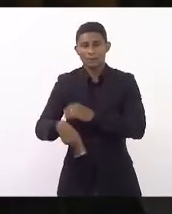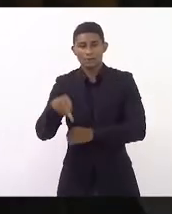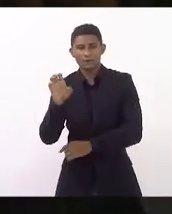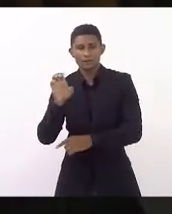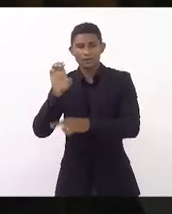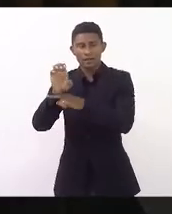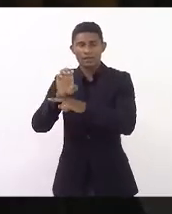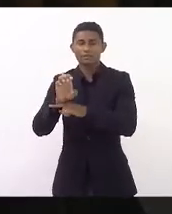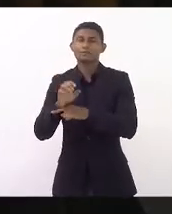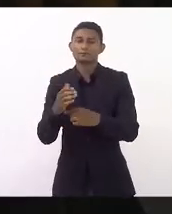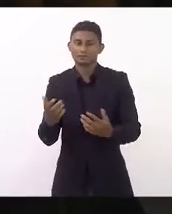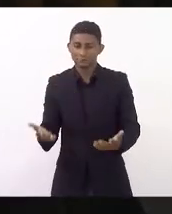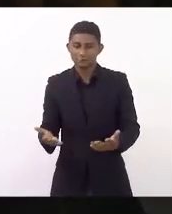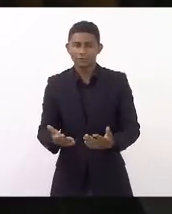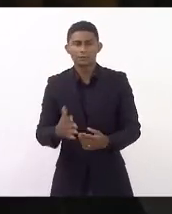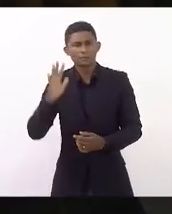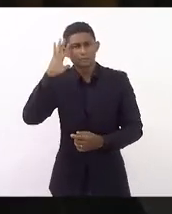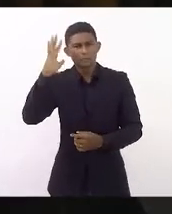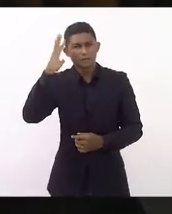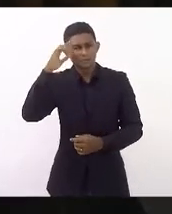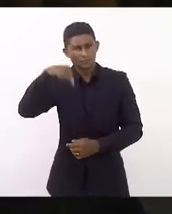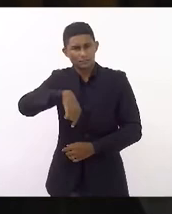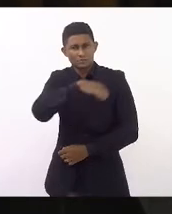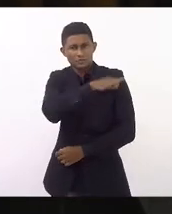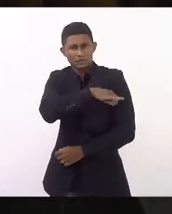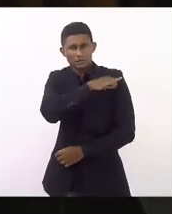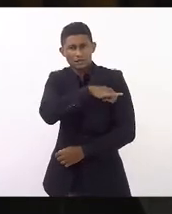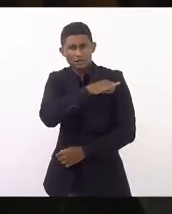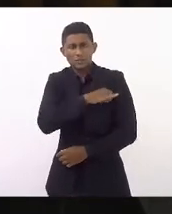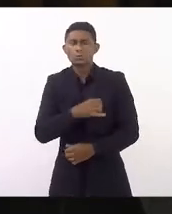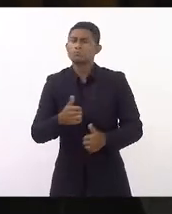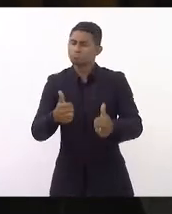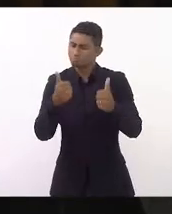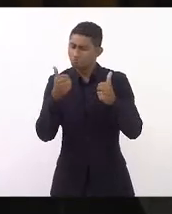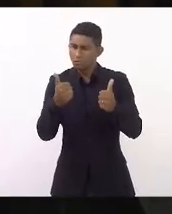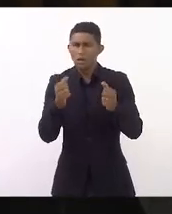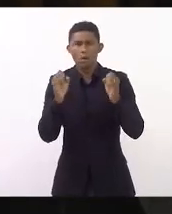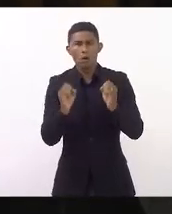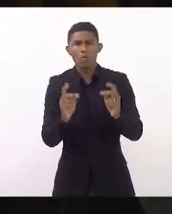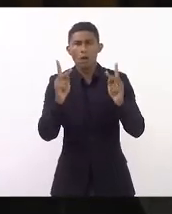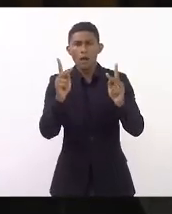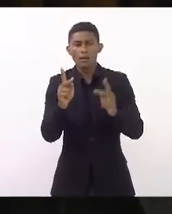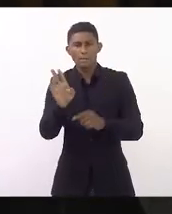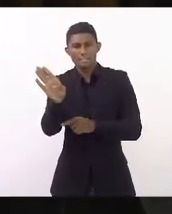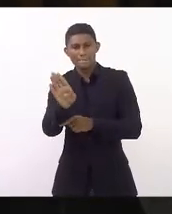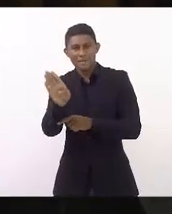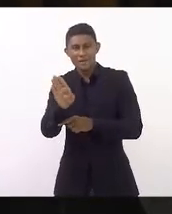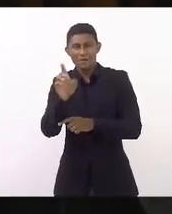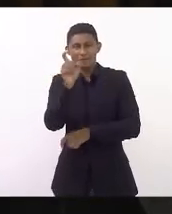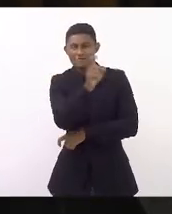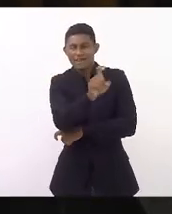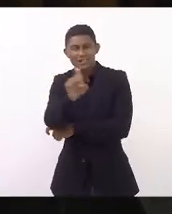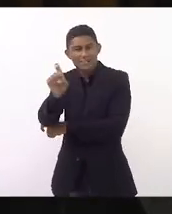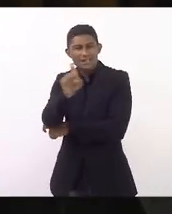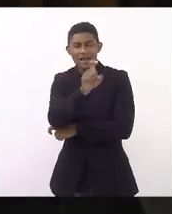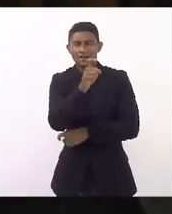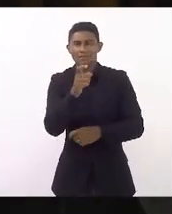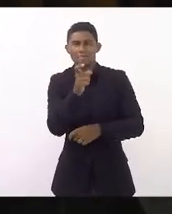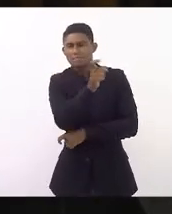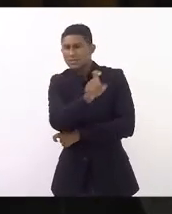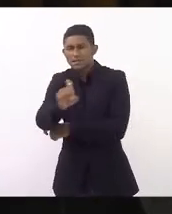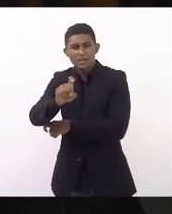Rio de Janeiro se transformar num grande produtor de biofertilizantes, de fertilizantes,